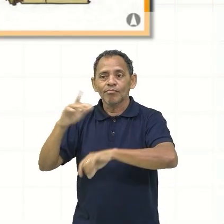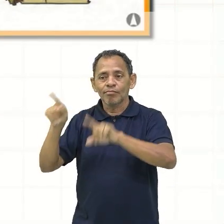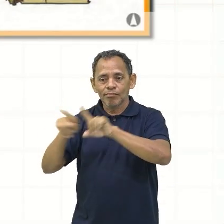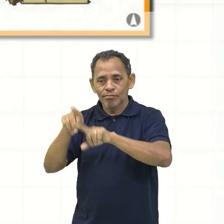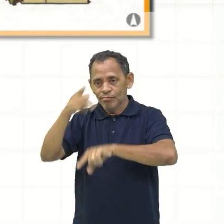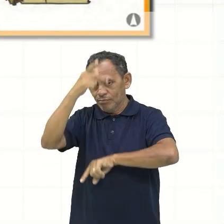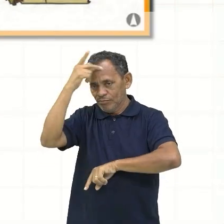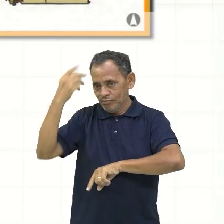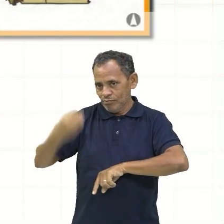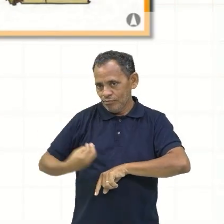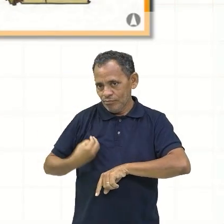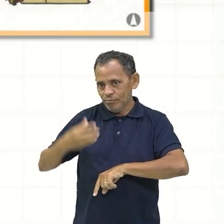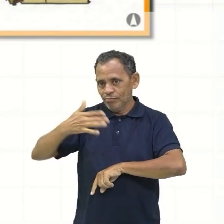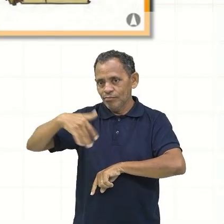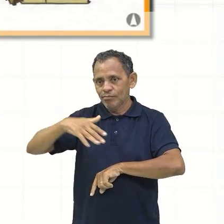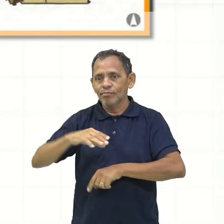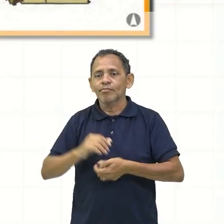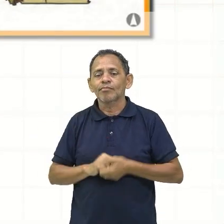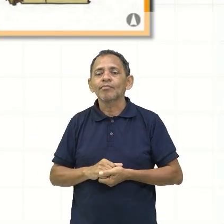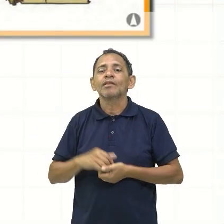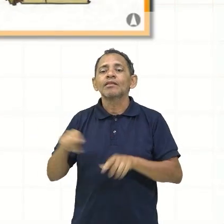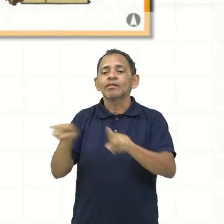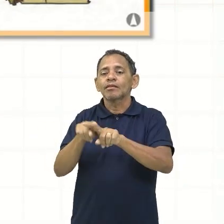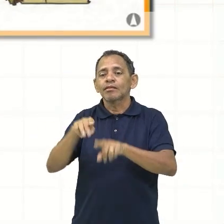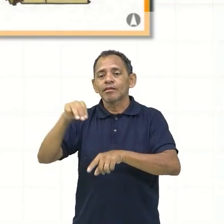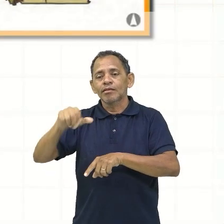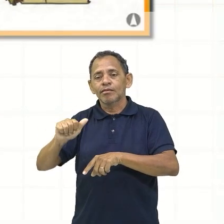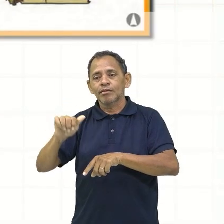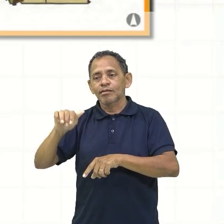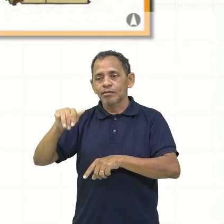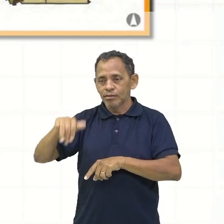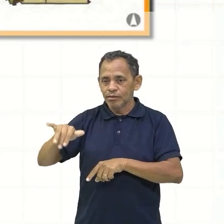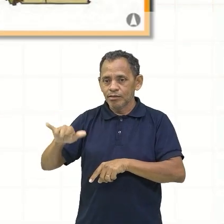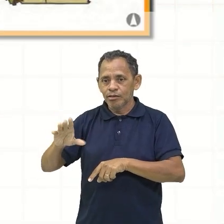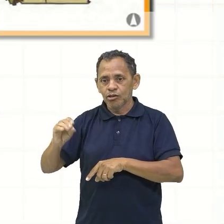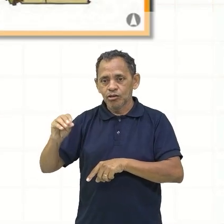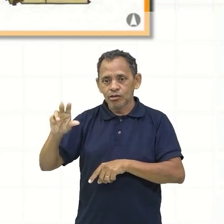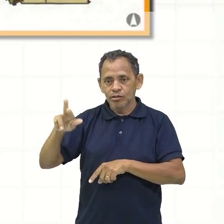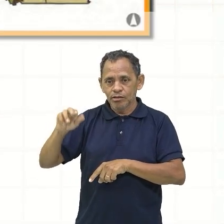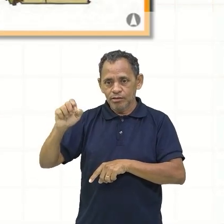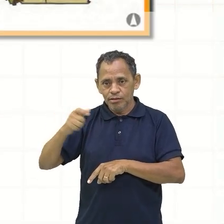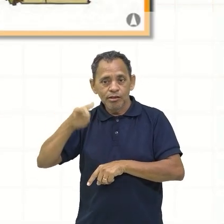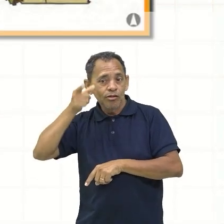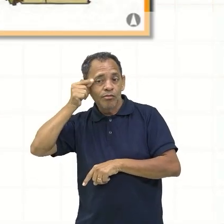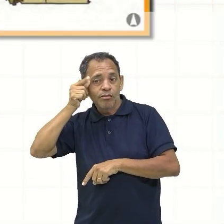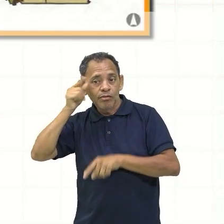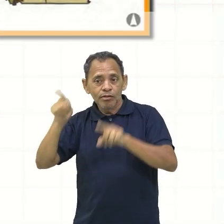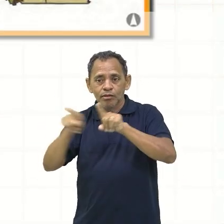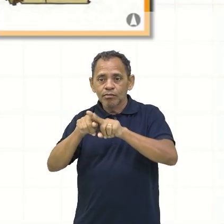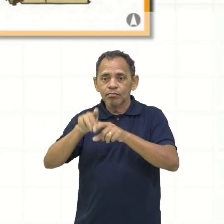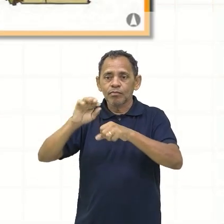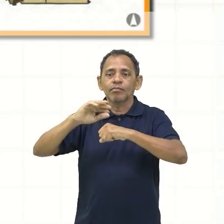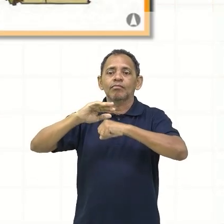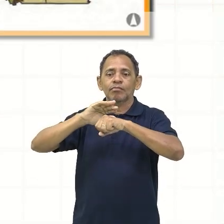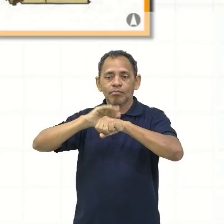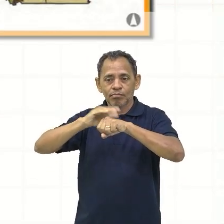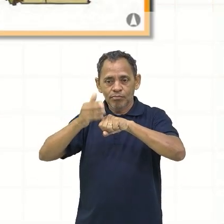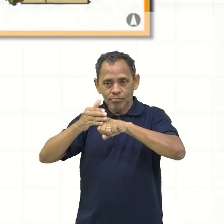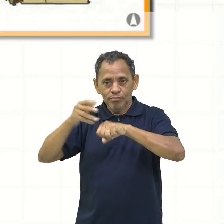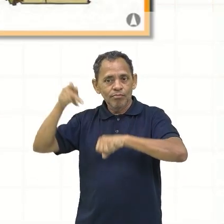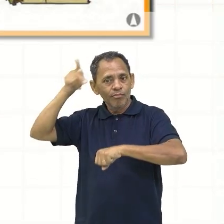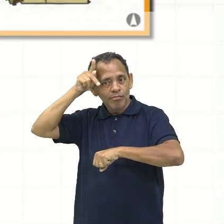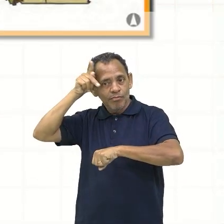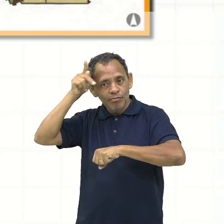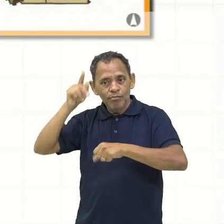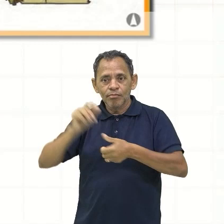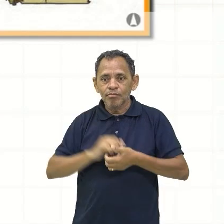rurais. Nós temos Manicoré, nós temos Itacoatiara, Maués, Parintins, né? Apesar de